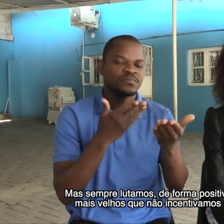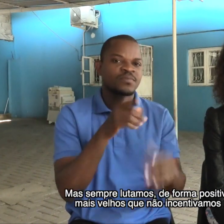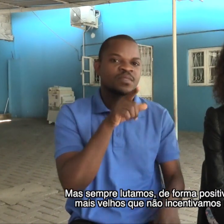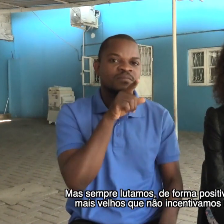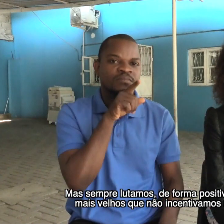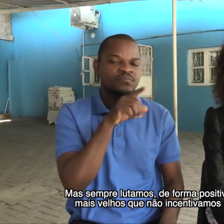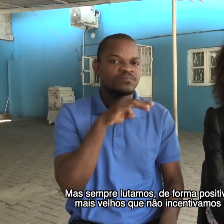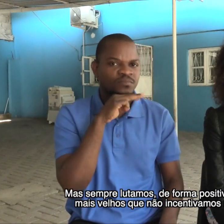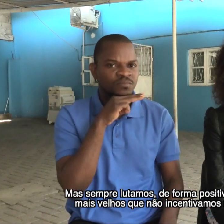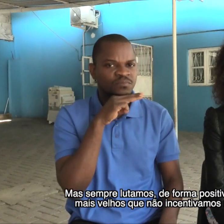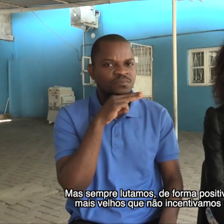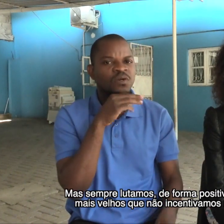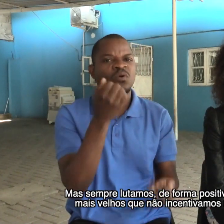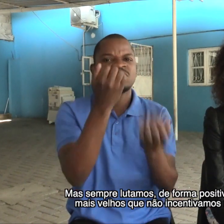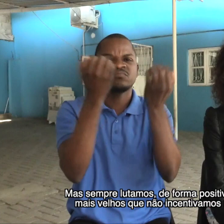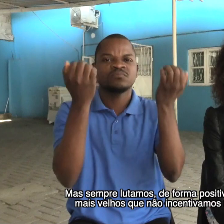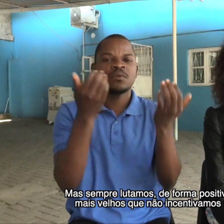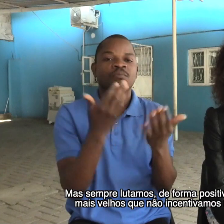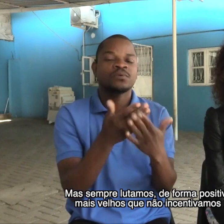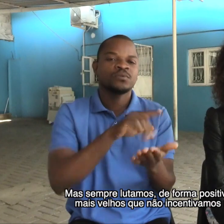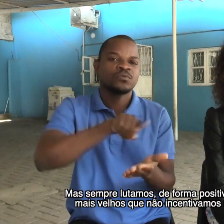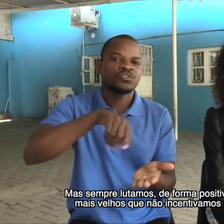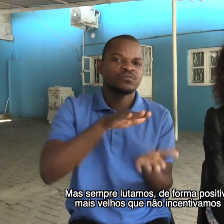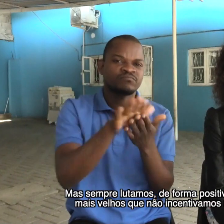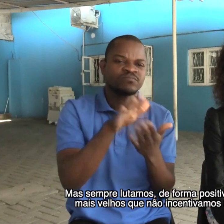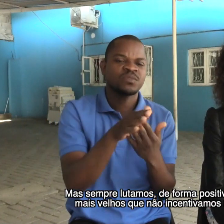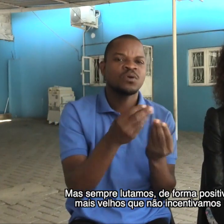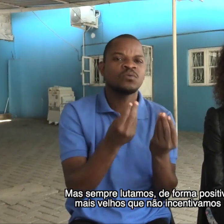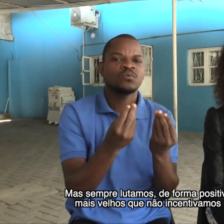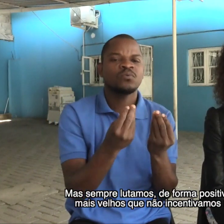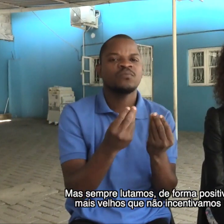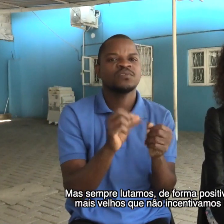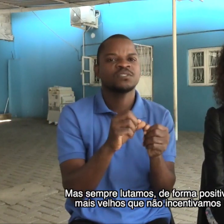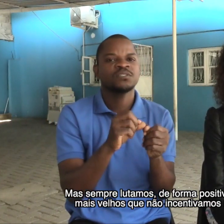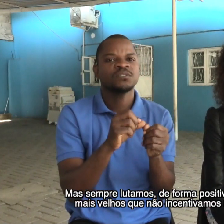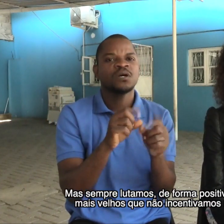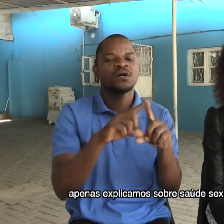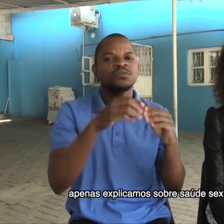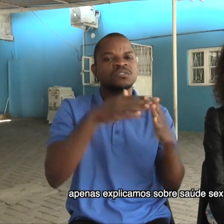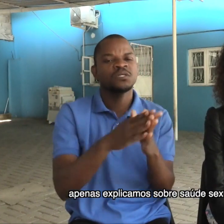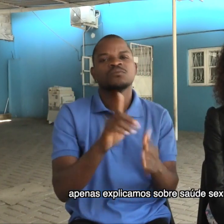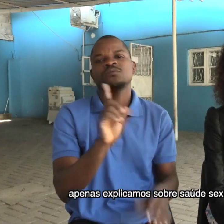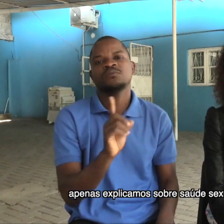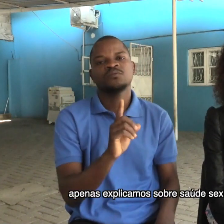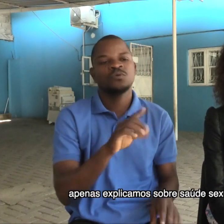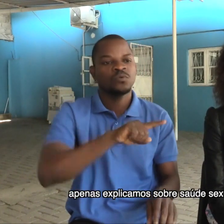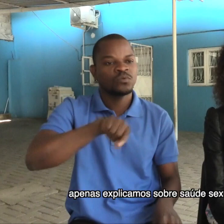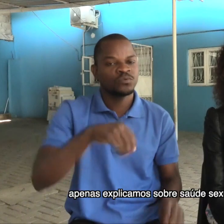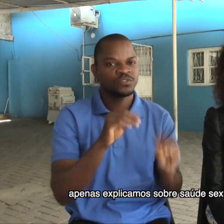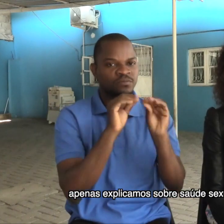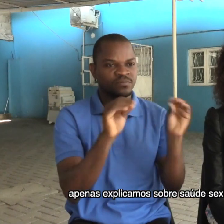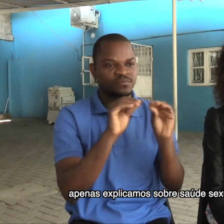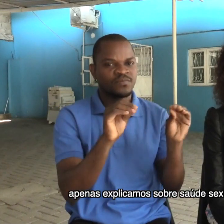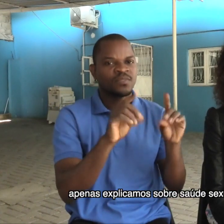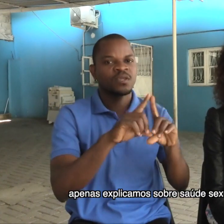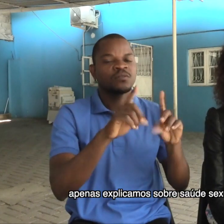próprios adultos para explicarmos que nós não ensinamos a manter relações sexuais ou a fazer sexo. Nós ensinamos